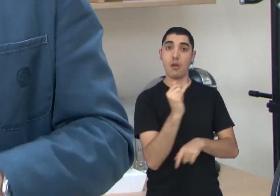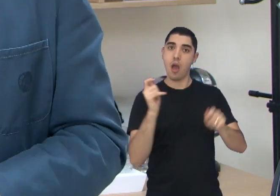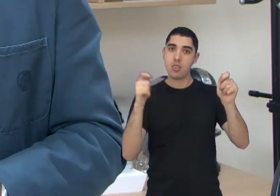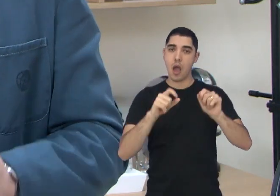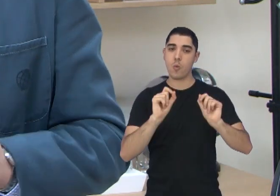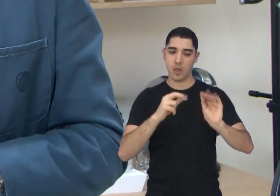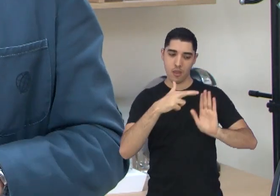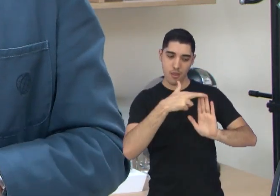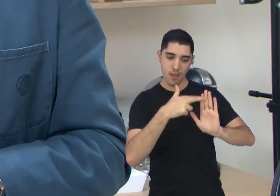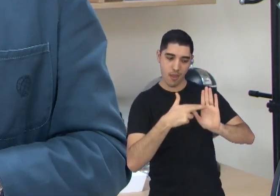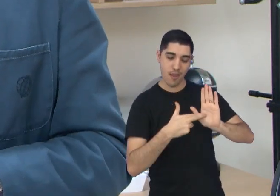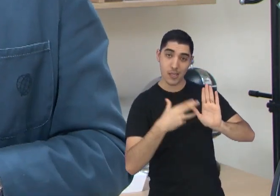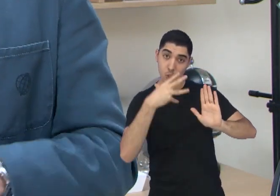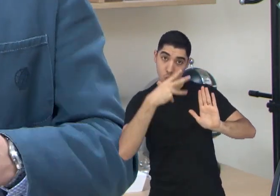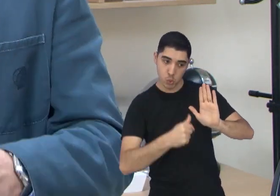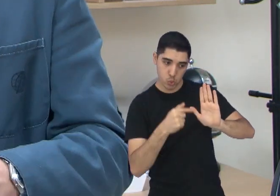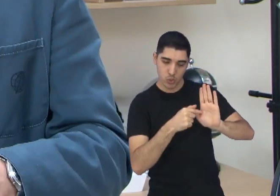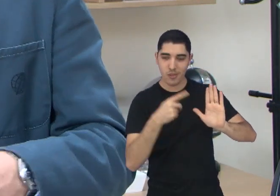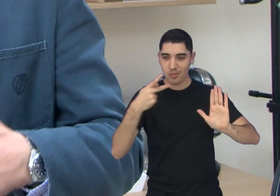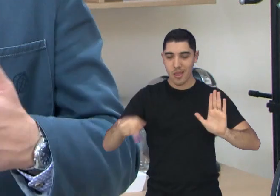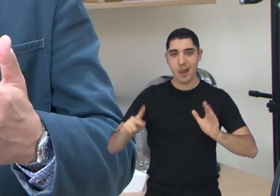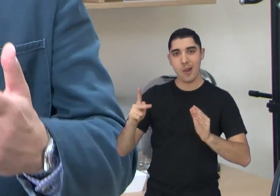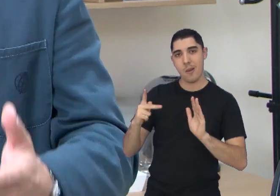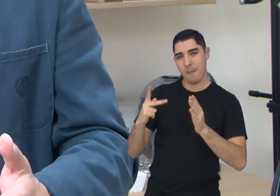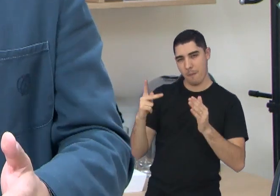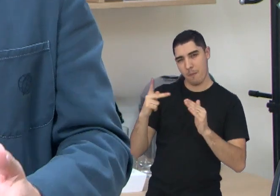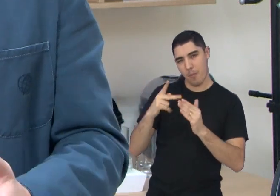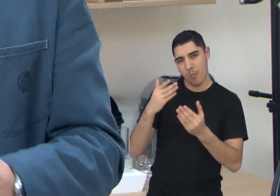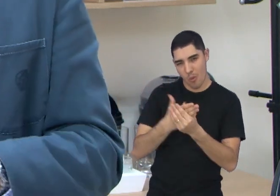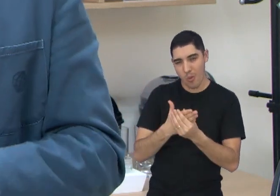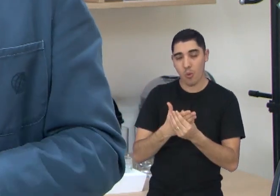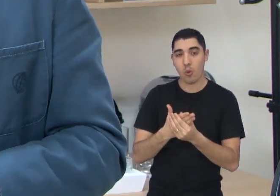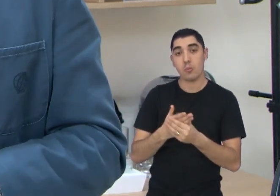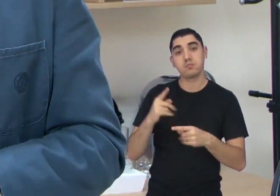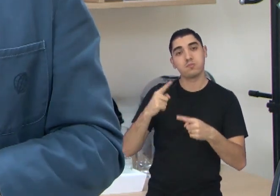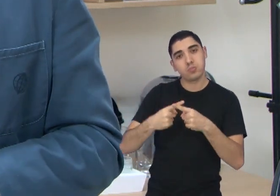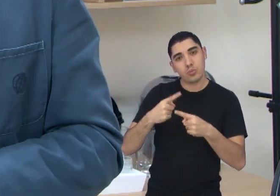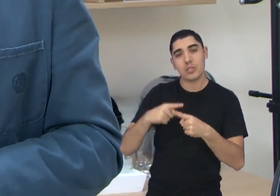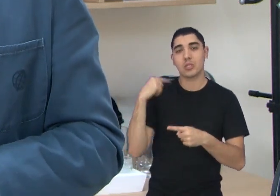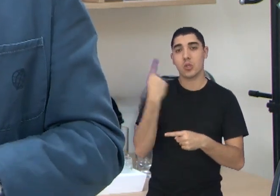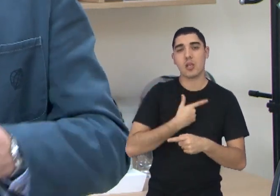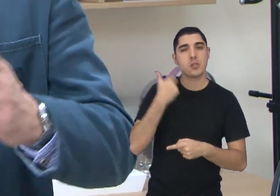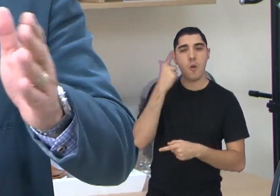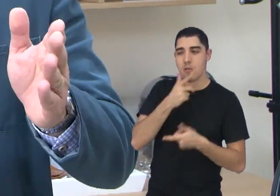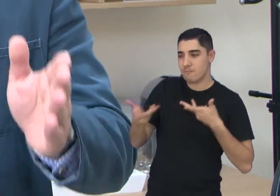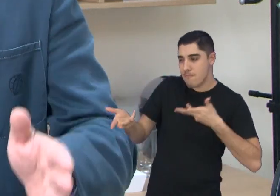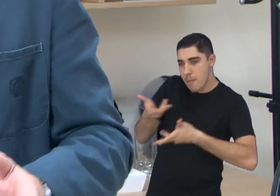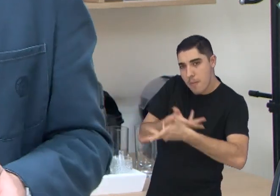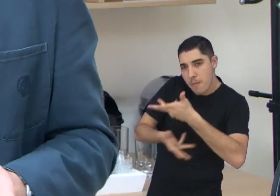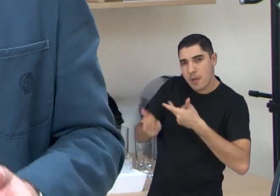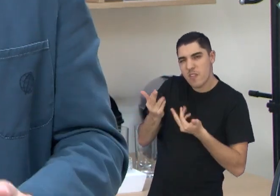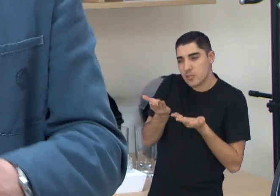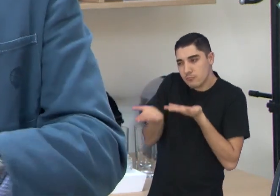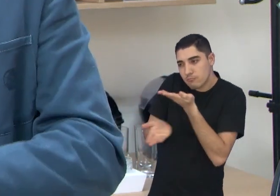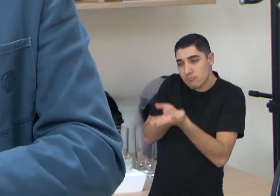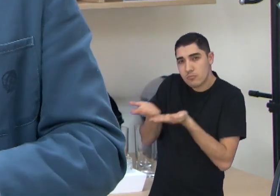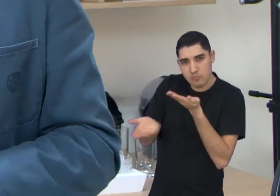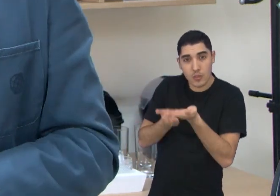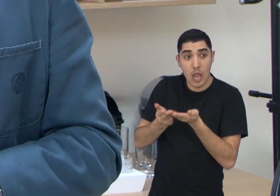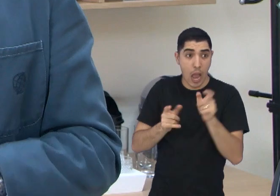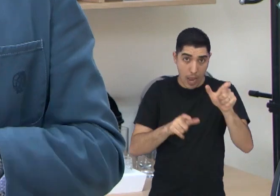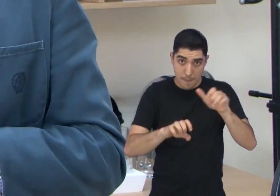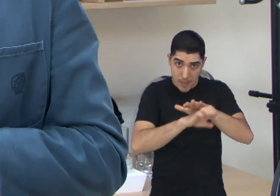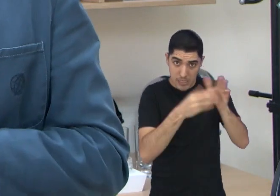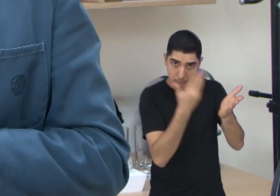regramento que conduz o PROCON, para que depois a gente consiga intermediar uma boa negociação, a empresa não vai perder e tampouco